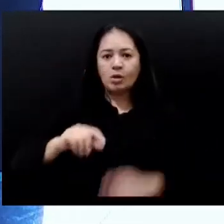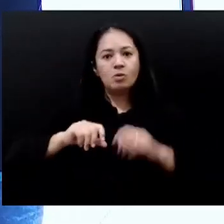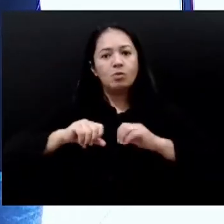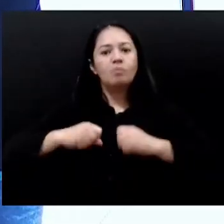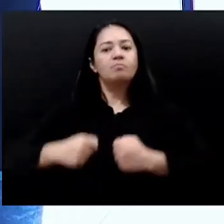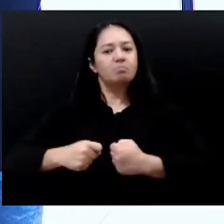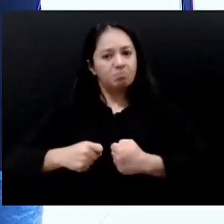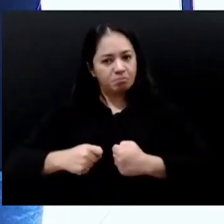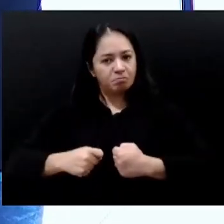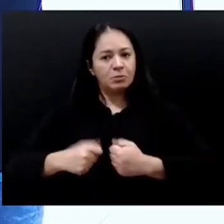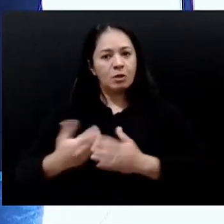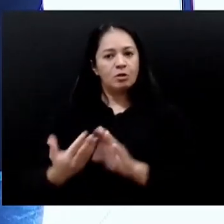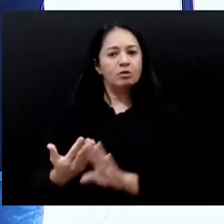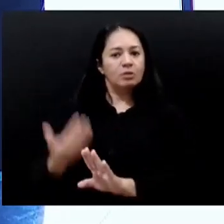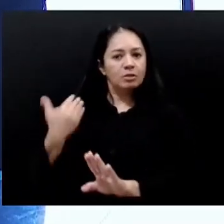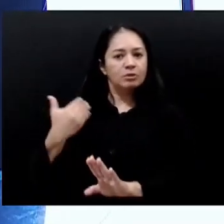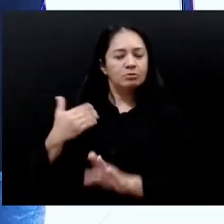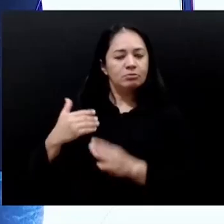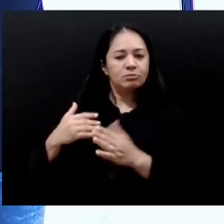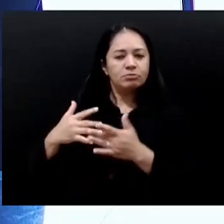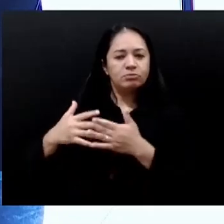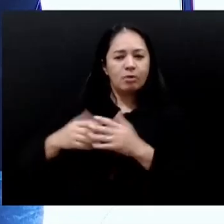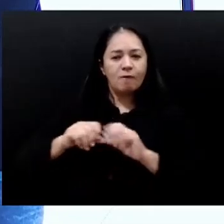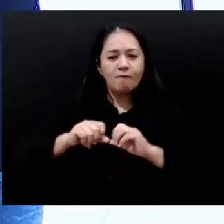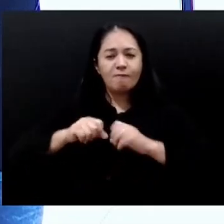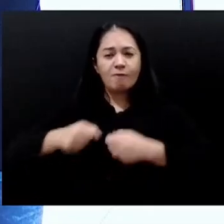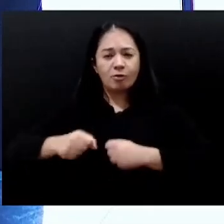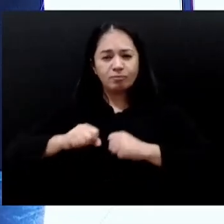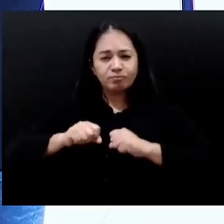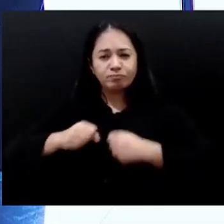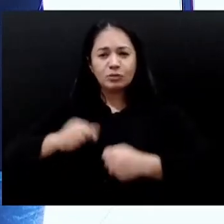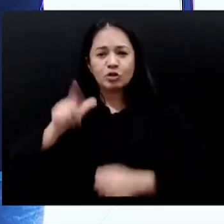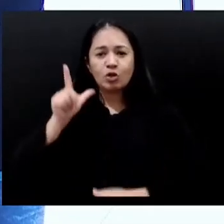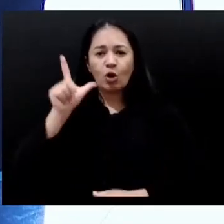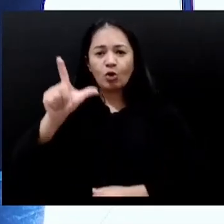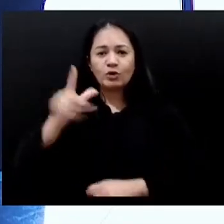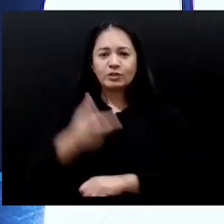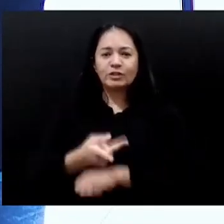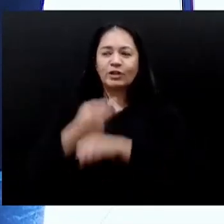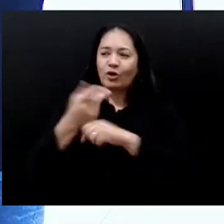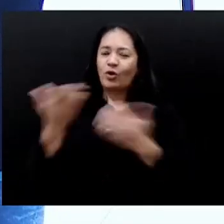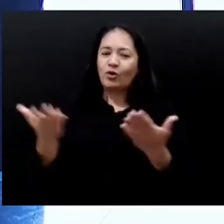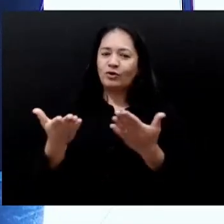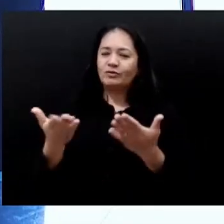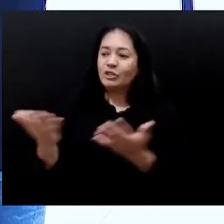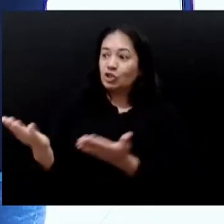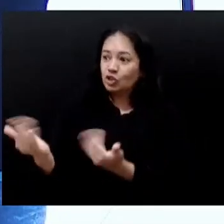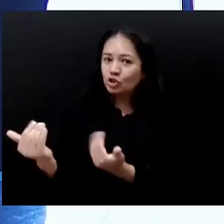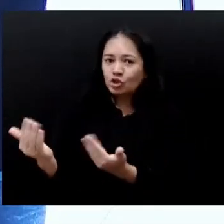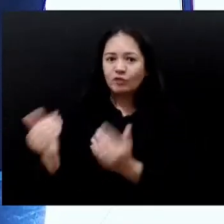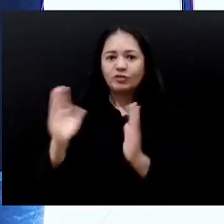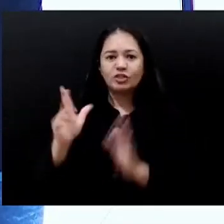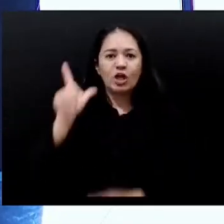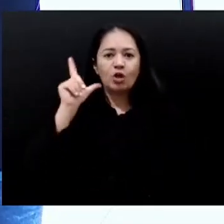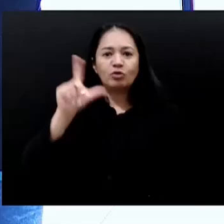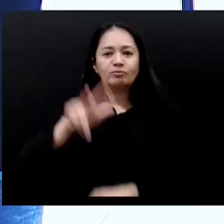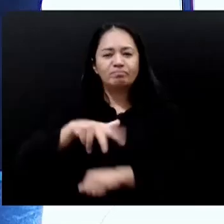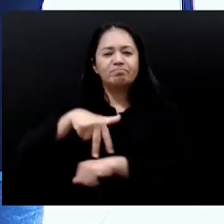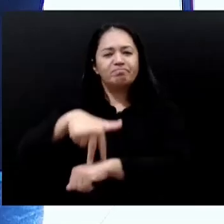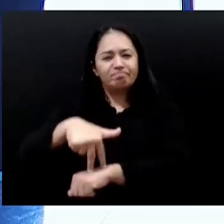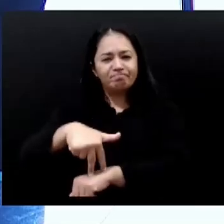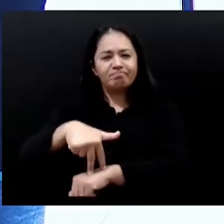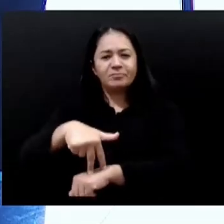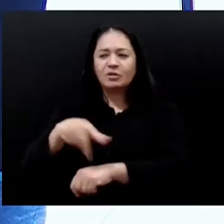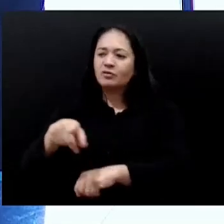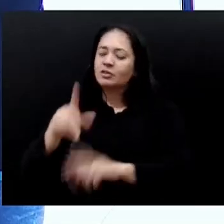dúvida, dedicado ao extremo para poder conquistar o que você conquistou. Tão jovem e já conquistar uma posição dessa. Você continue aí